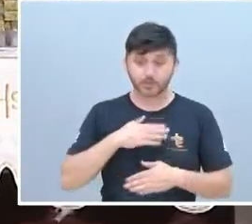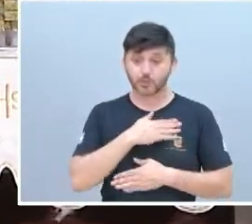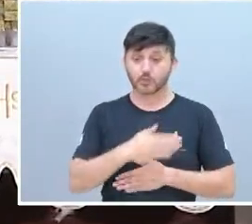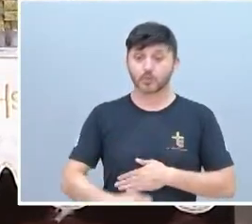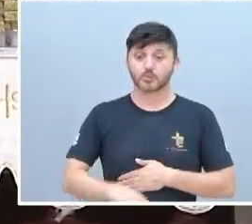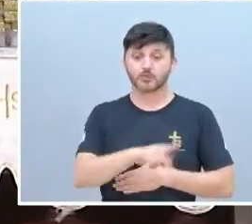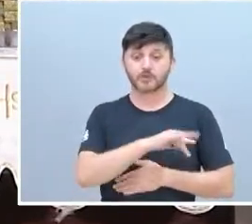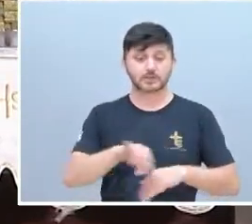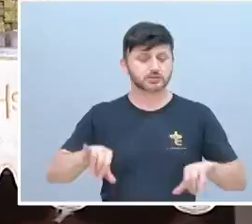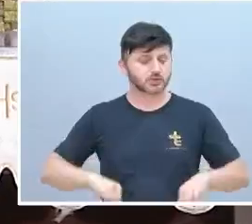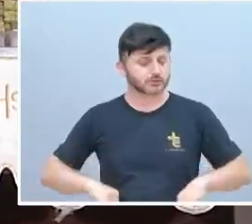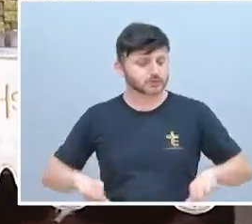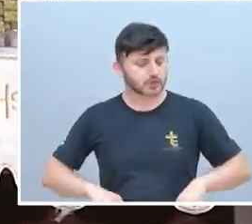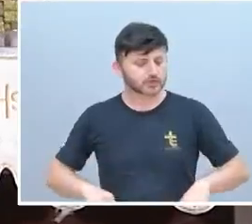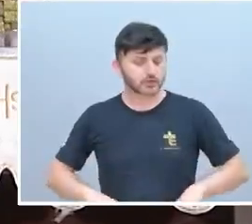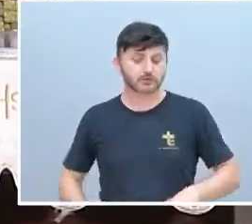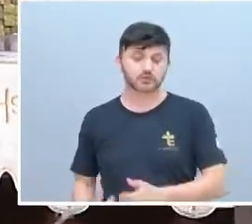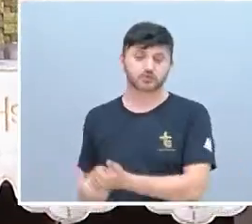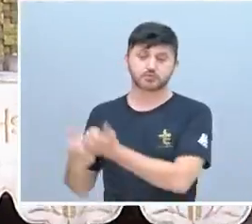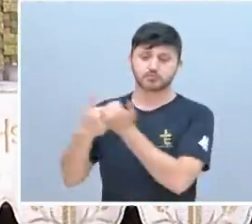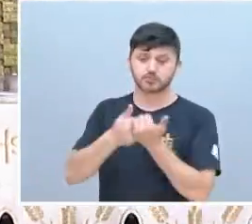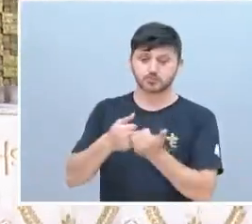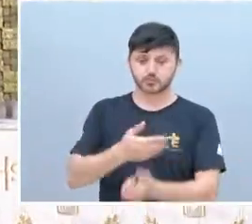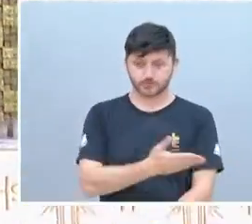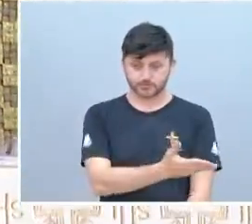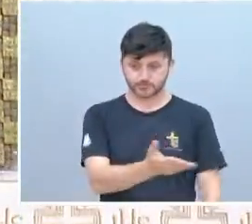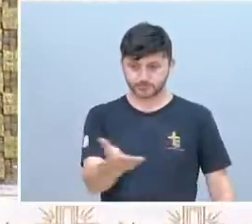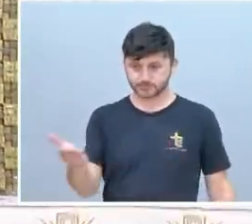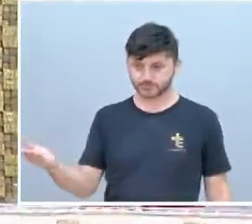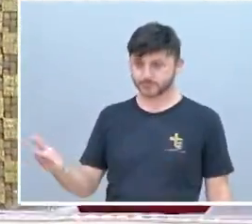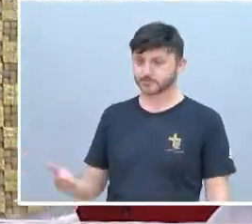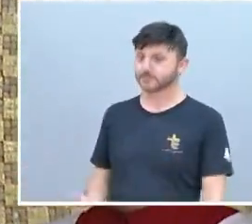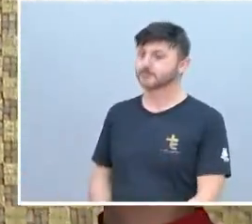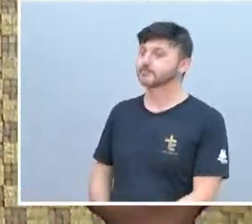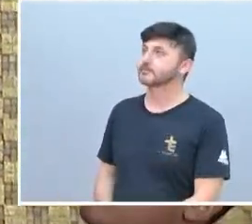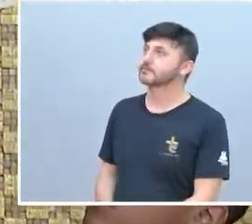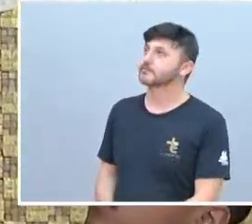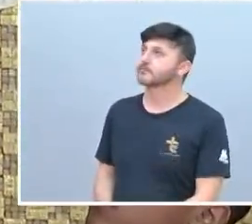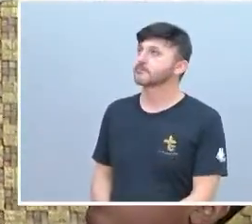corpo, que será entregue por vós.